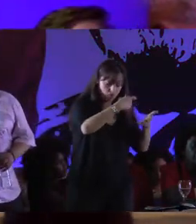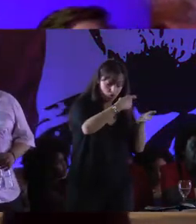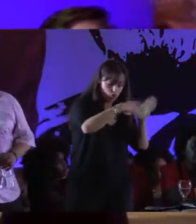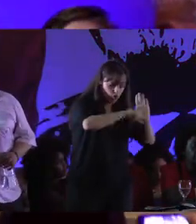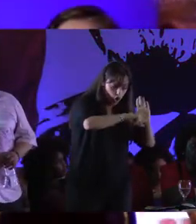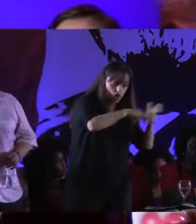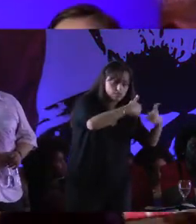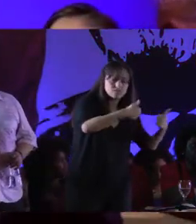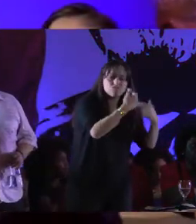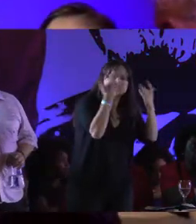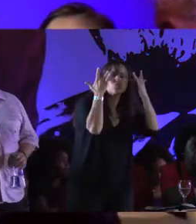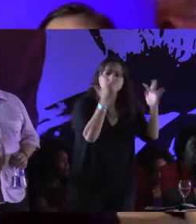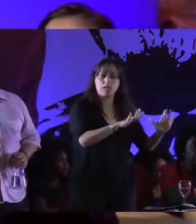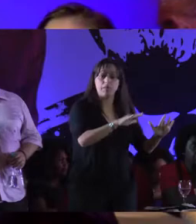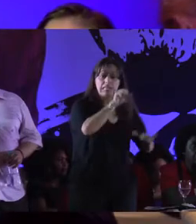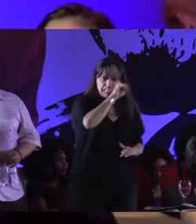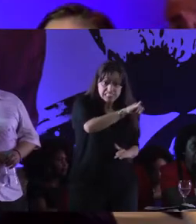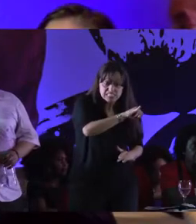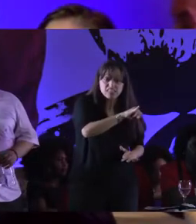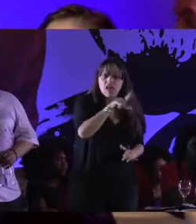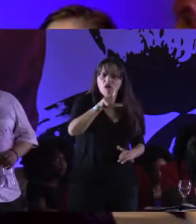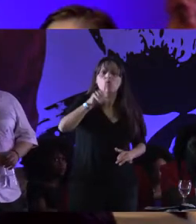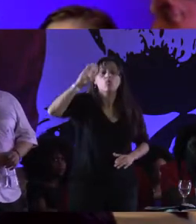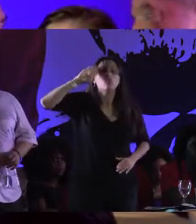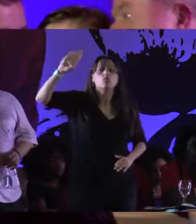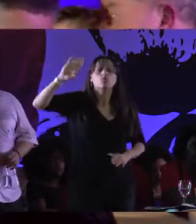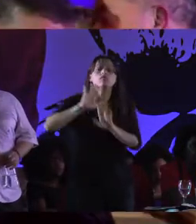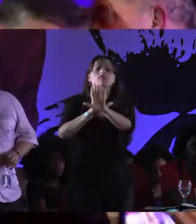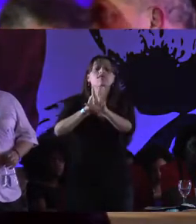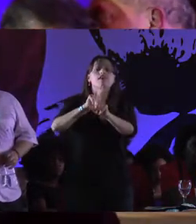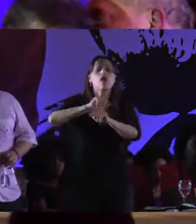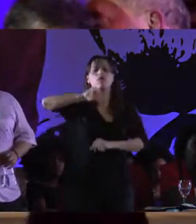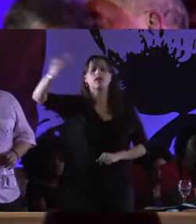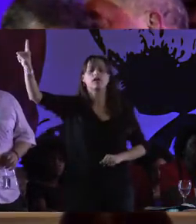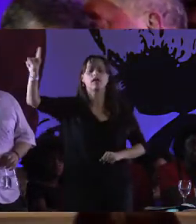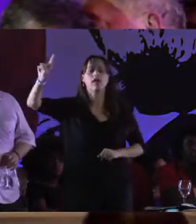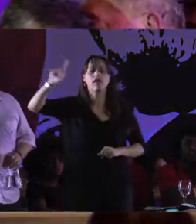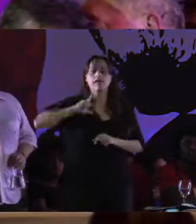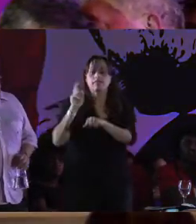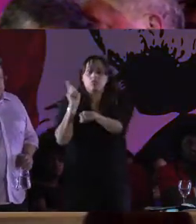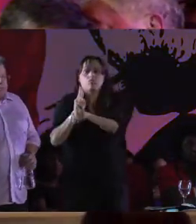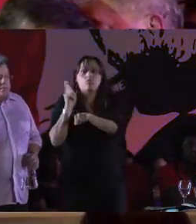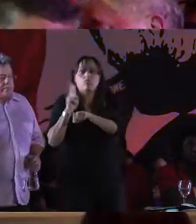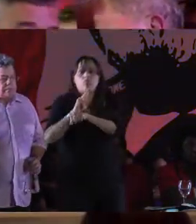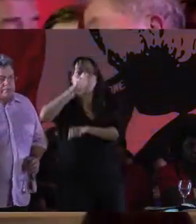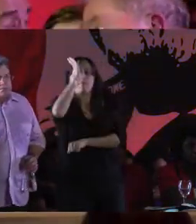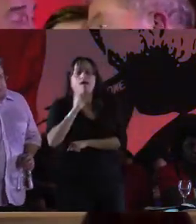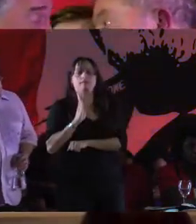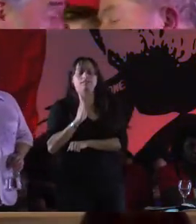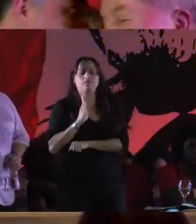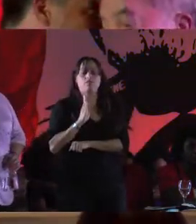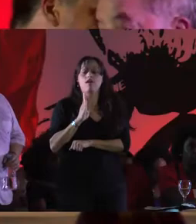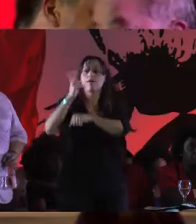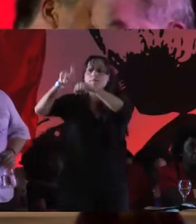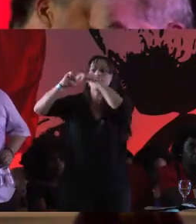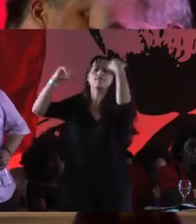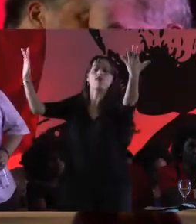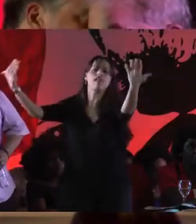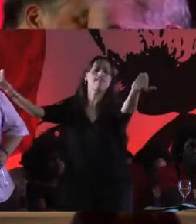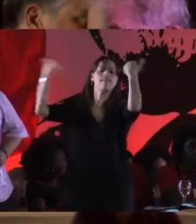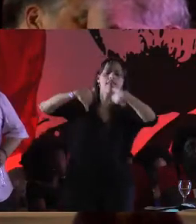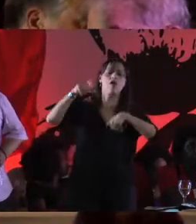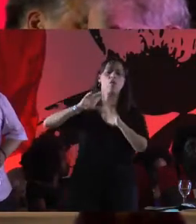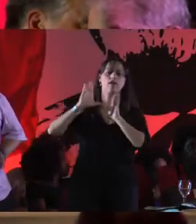vão para as fronteiras impedir que o crime organizado entre no Brasil. E que aqui nós tenhamos,